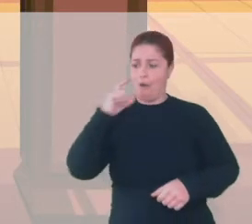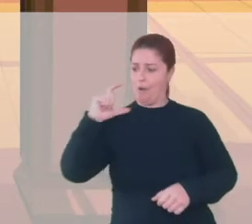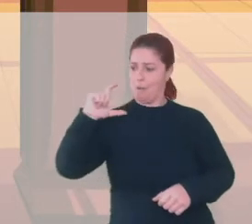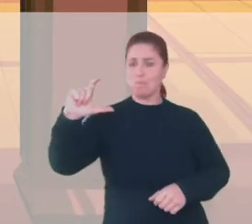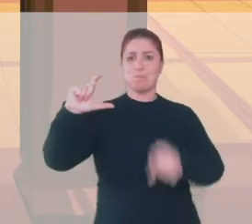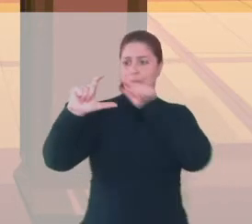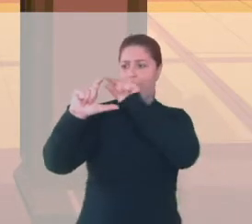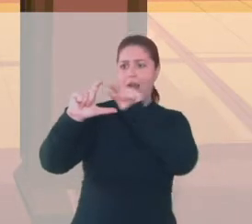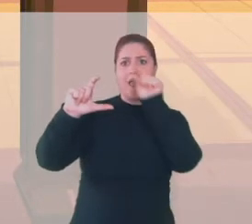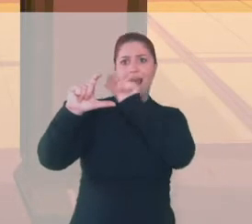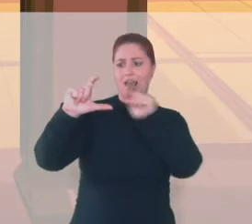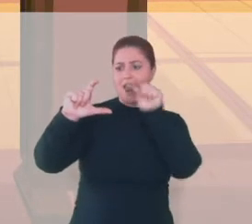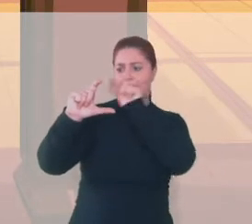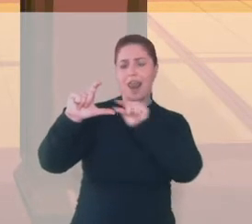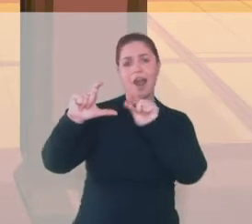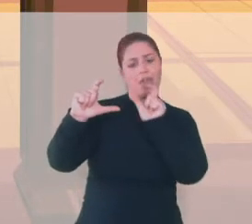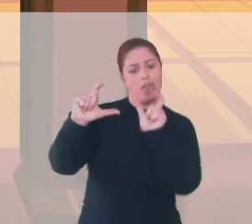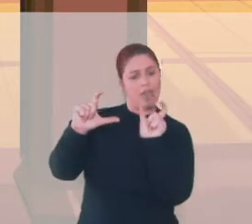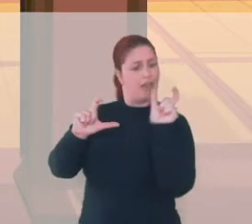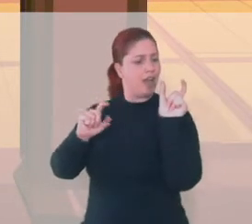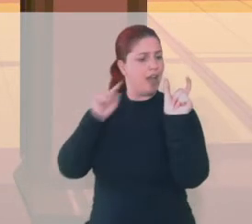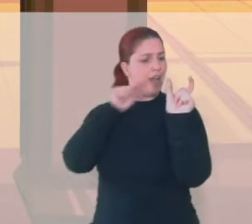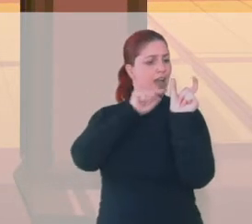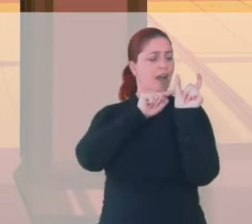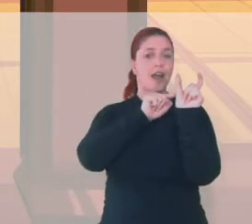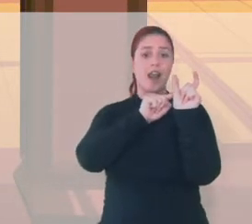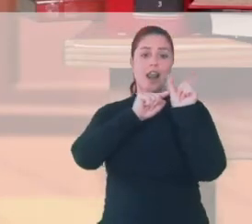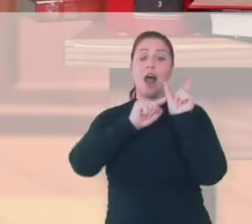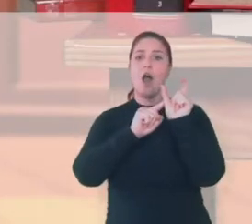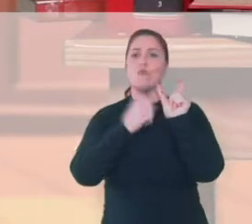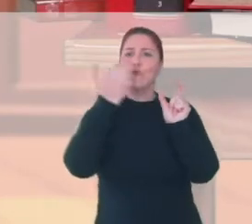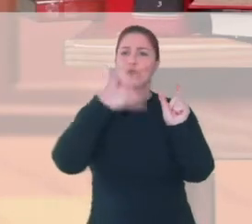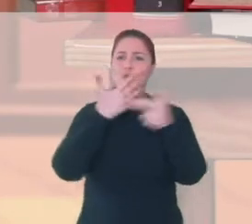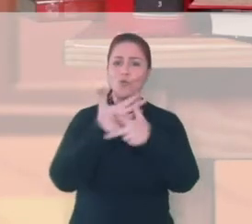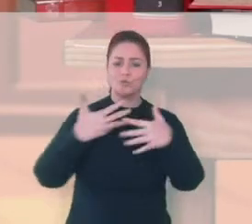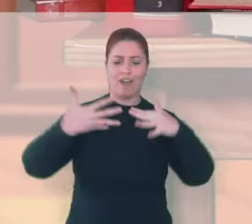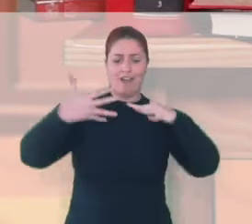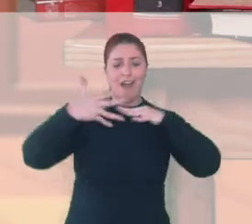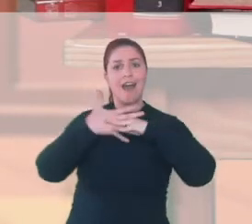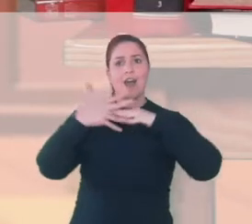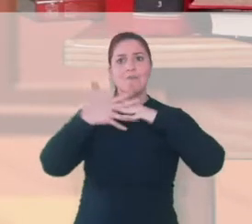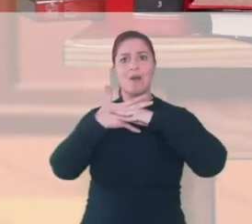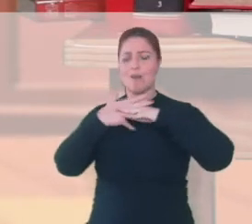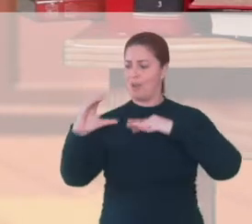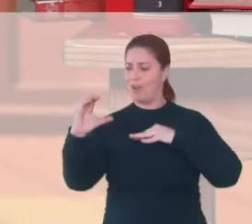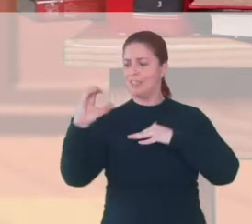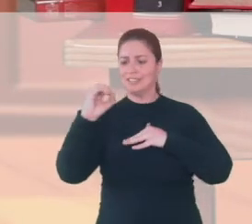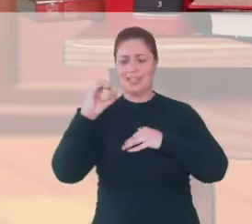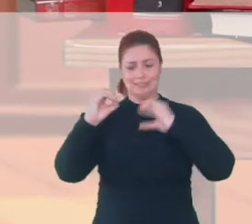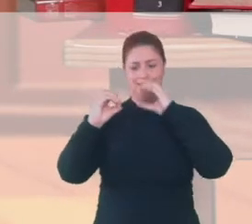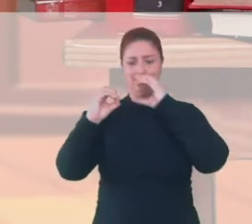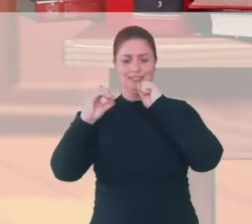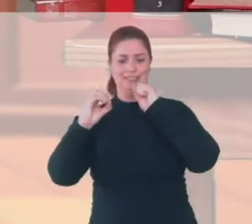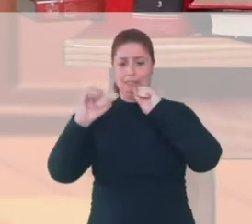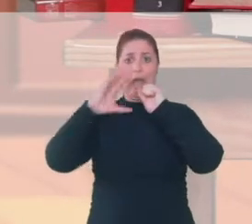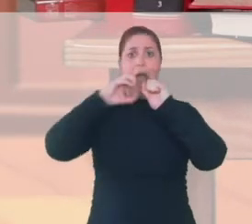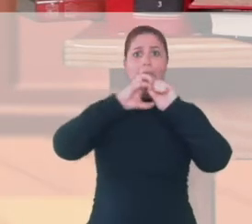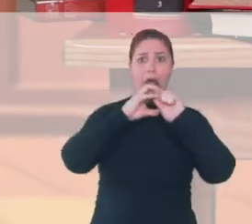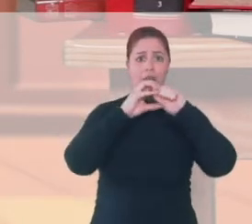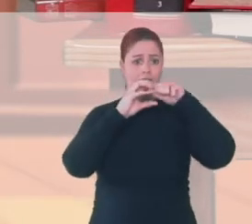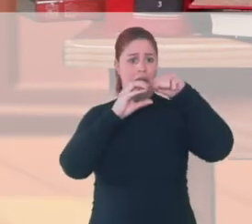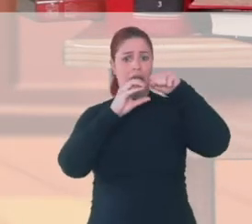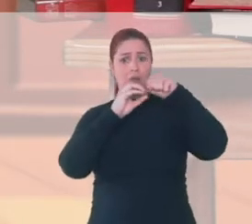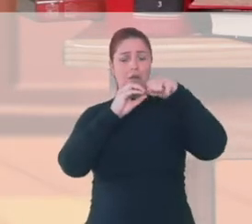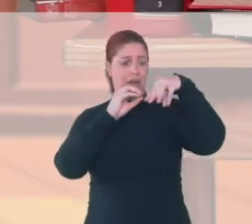parágrafo estava escrito carambola, mas aí veio a traça e comeu o K e depois o